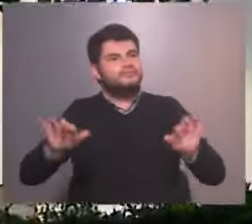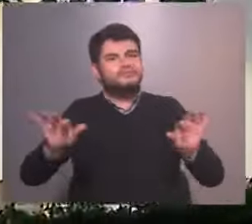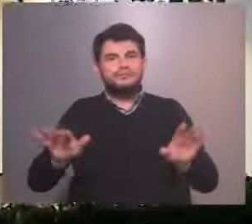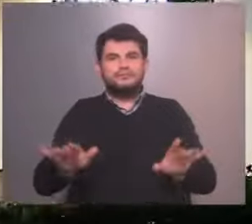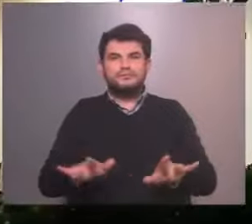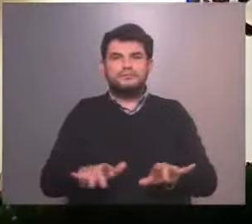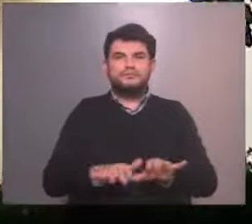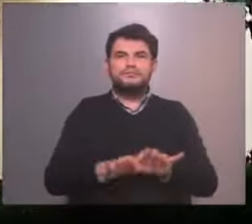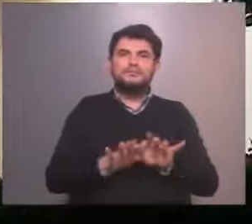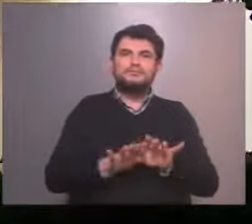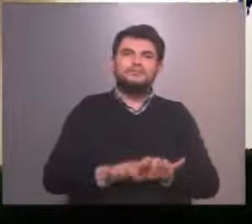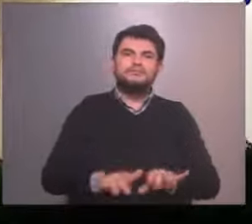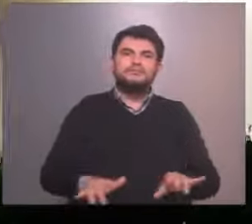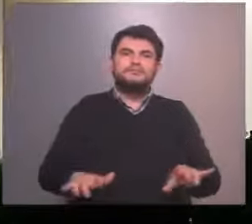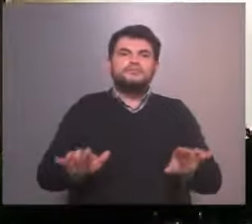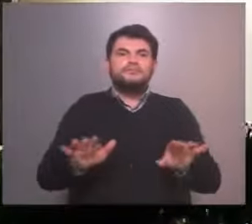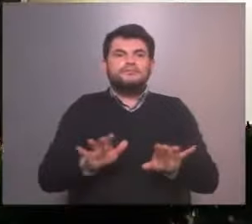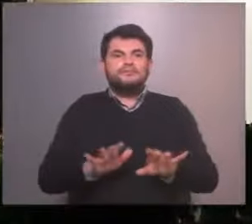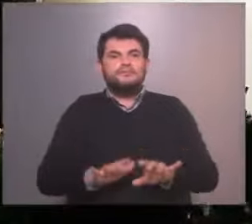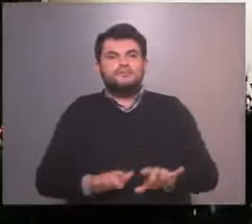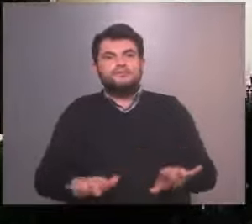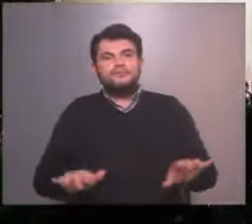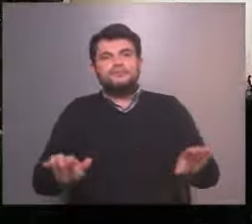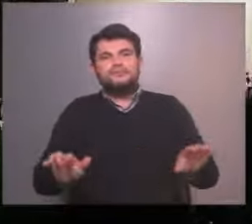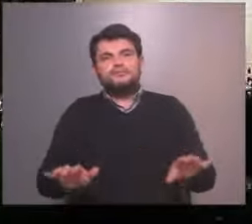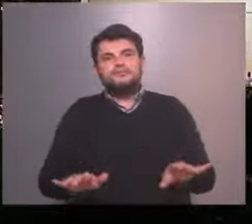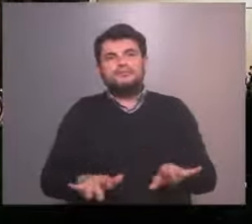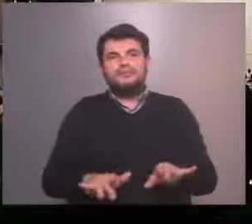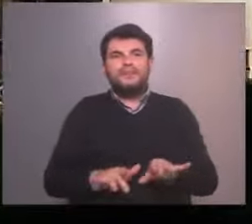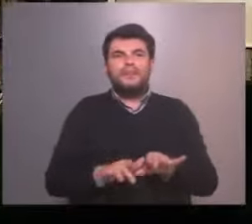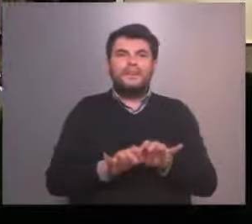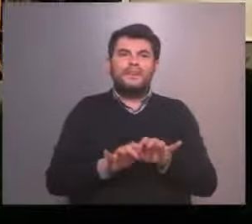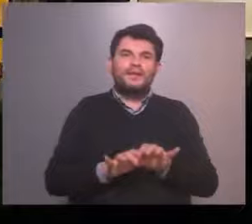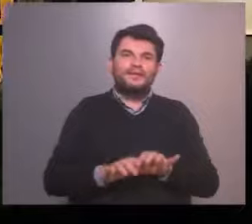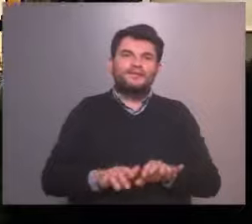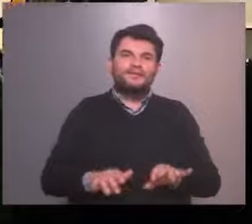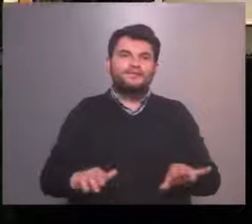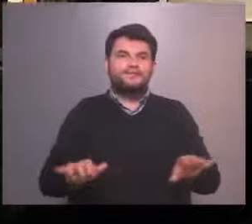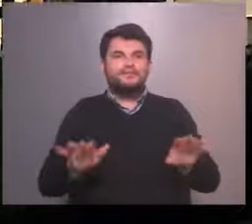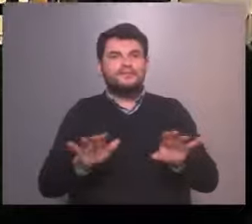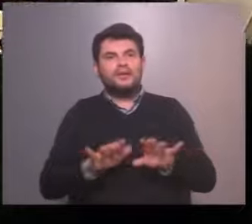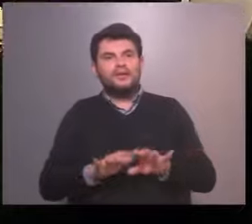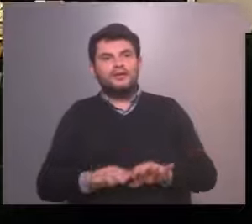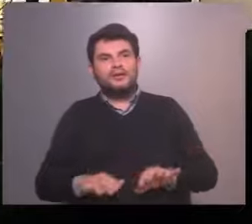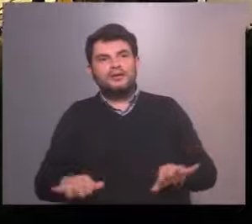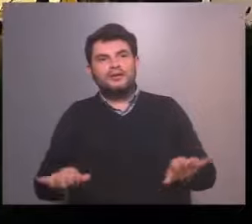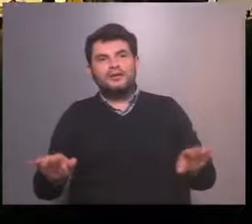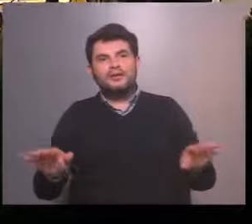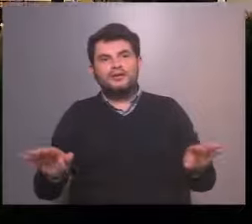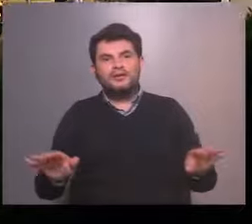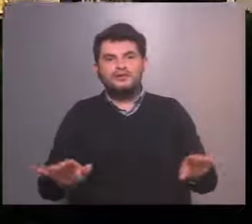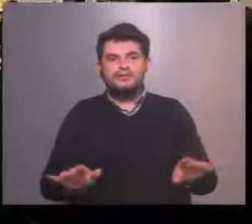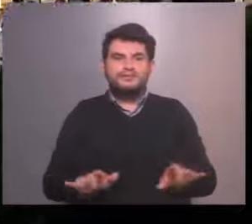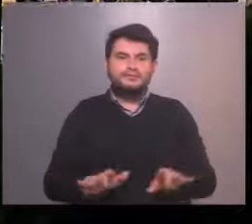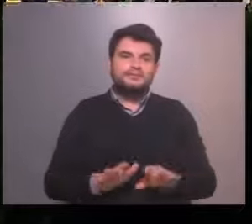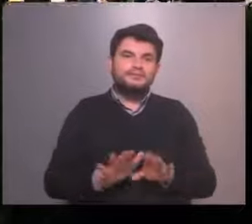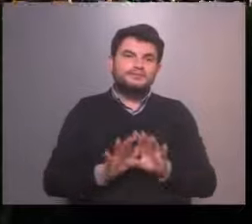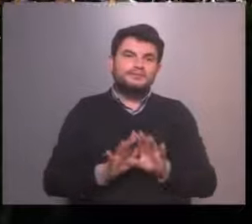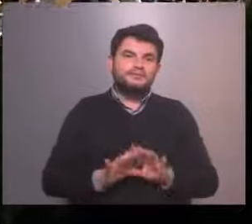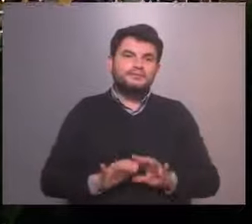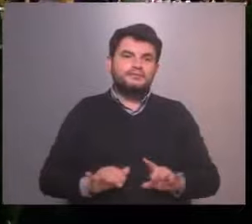ó meu Jesus, perdoai-nos e livrai-nos do fogo do inferno.